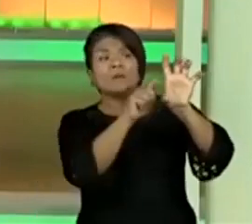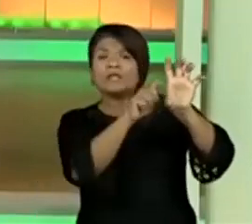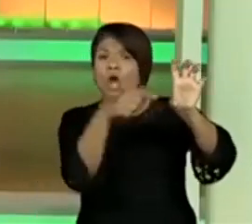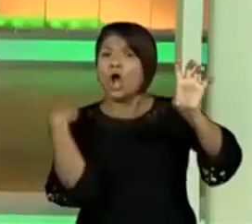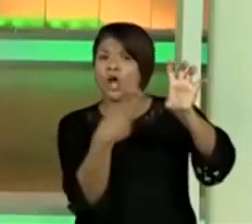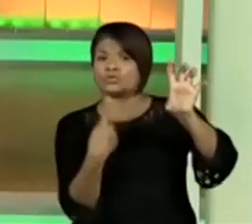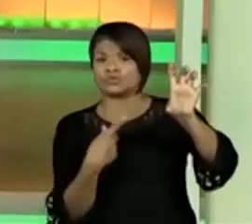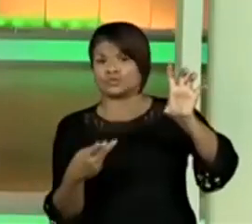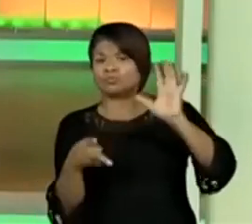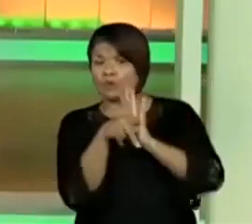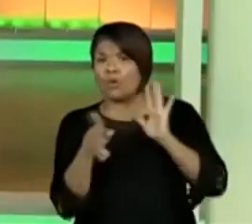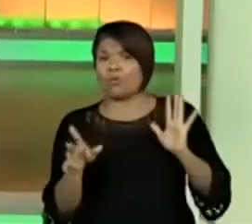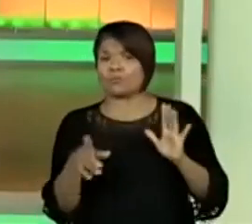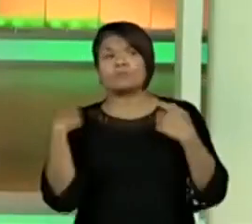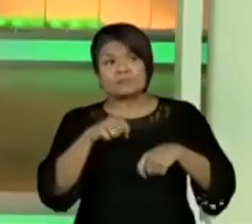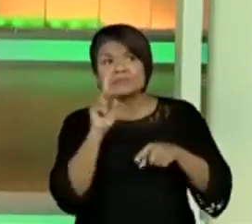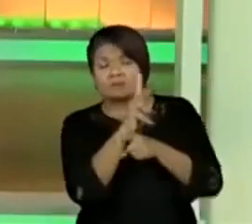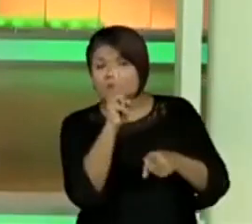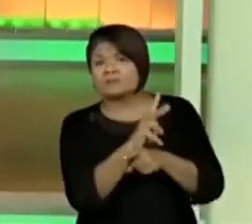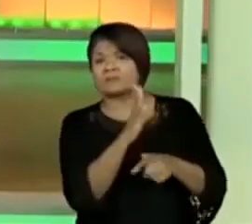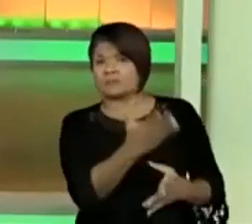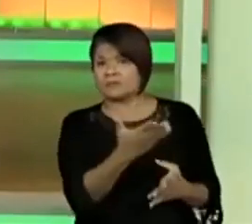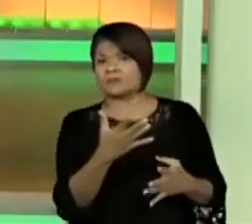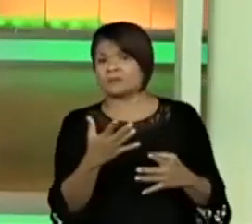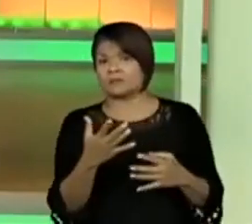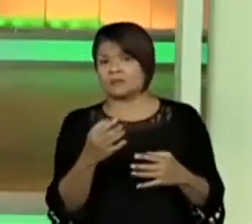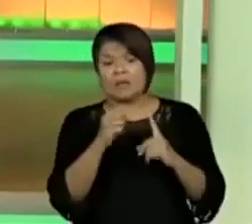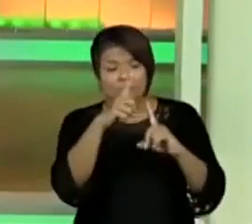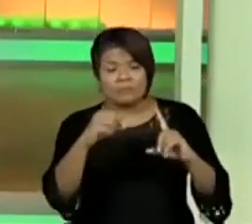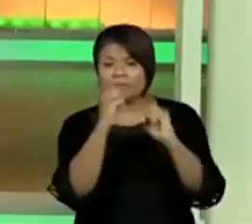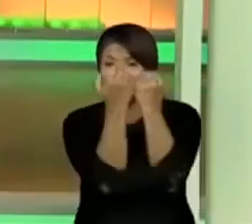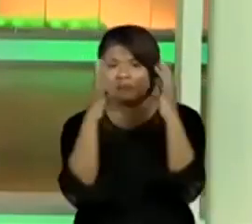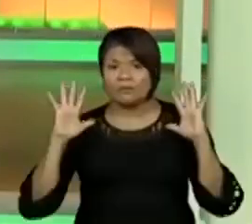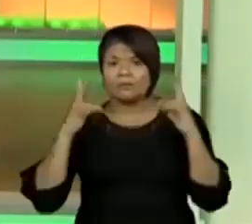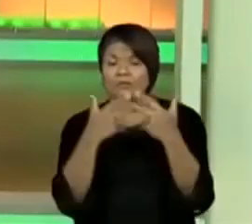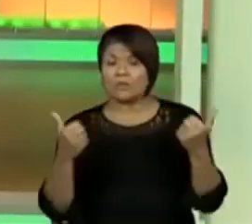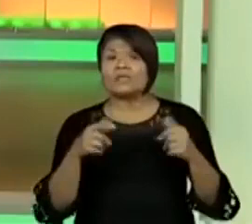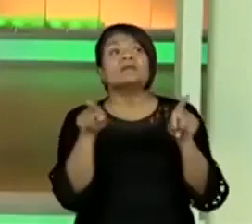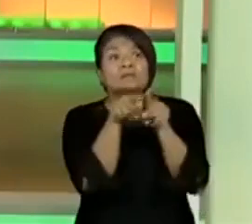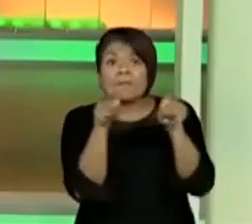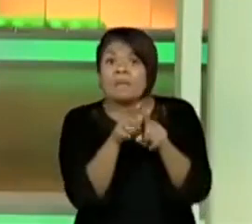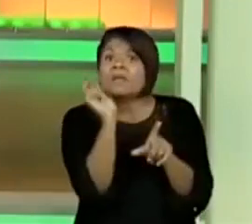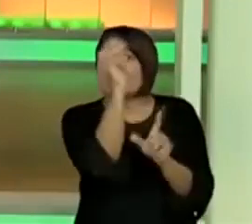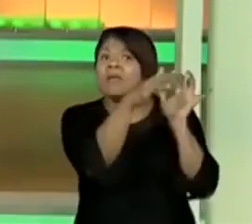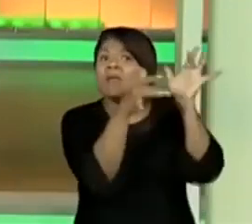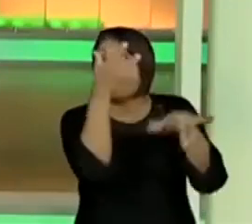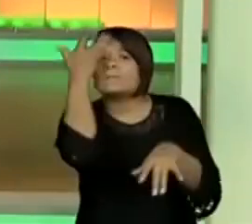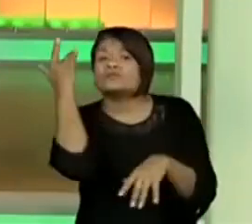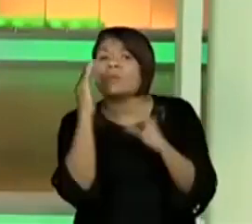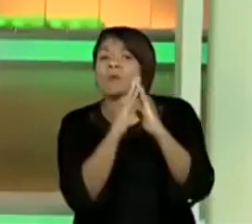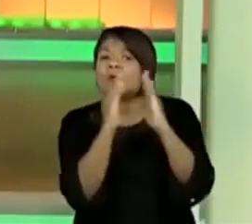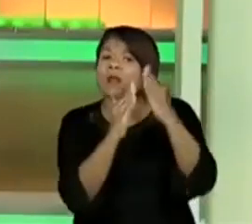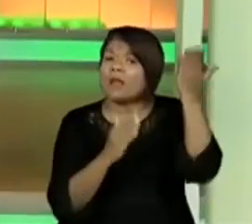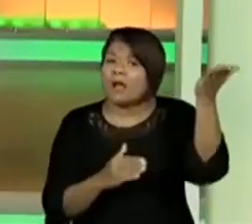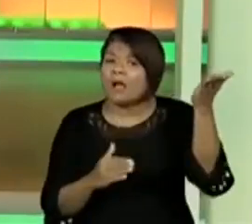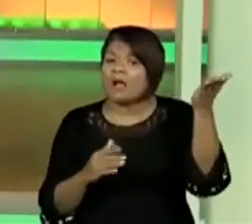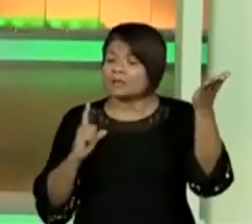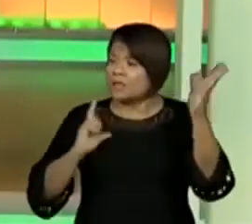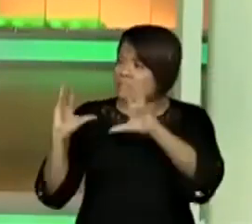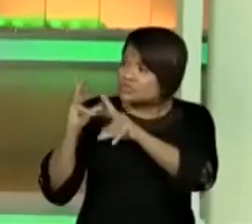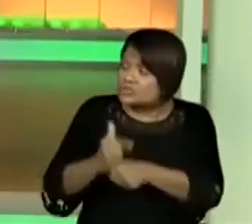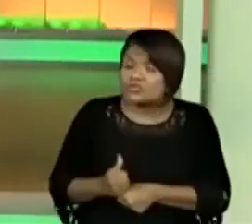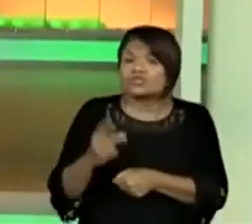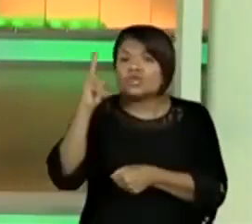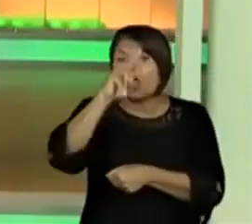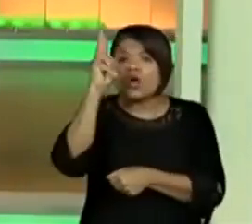uma referência. Né? E não é só isso. Ali também há pessoas que moram, a história de vida. Uma das nossas questões é que o